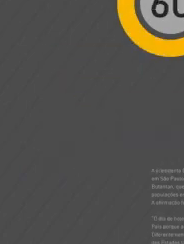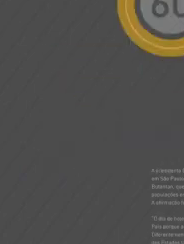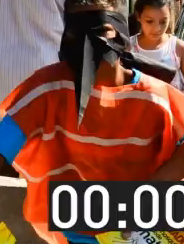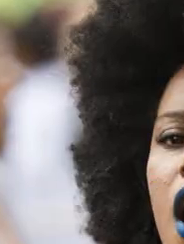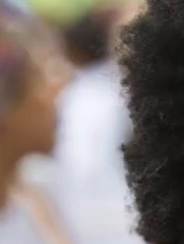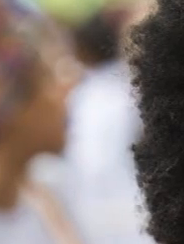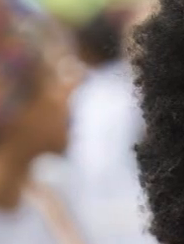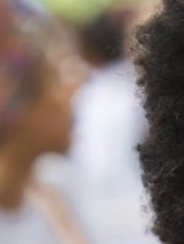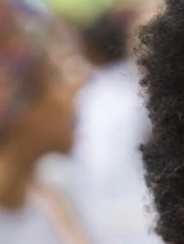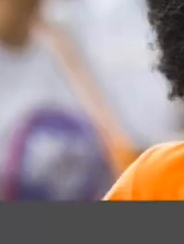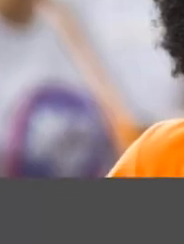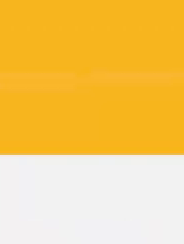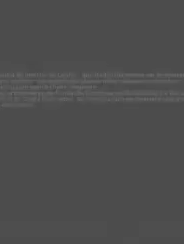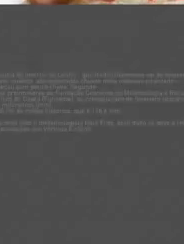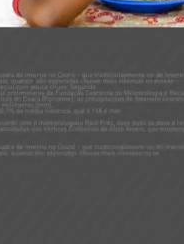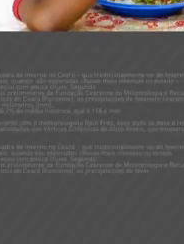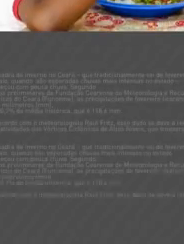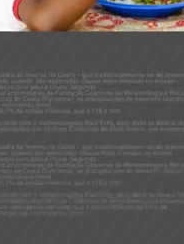s